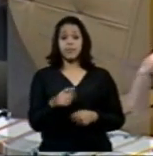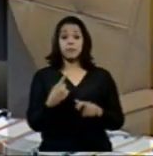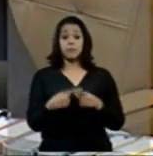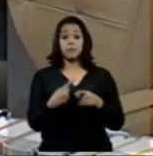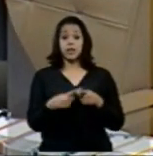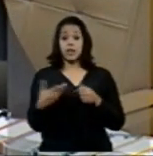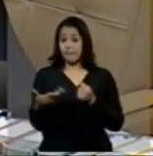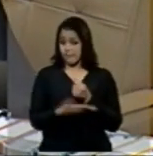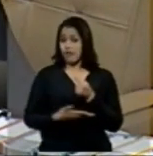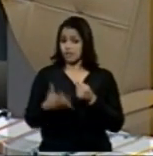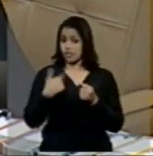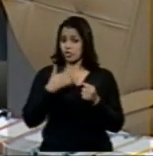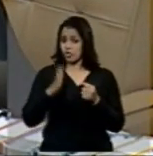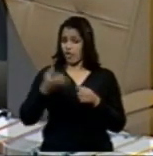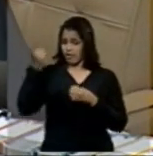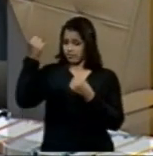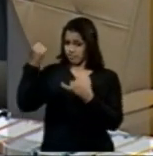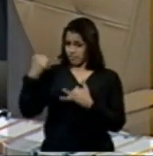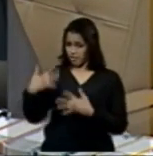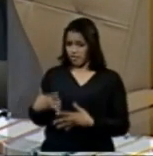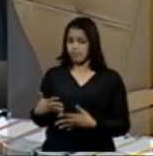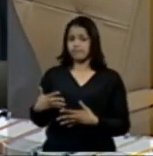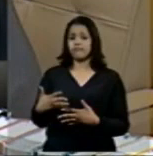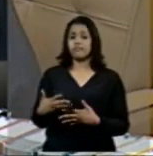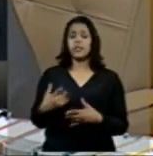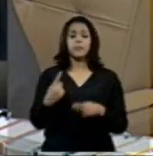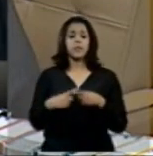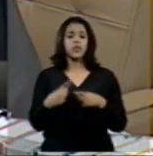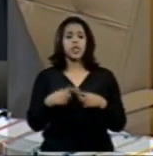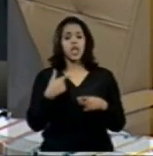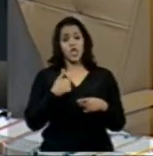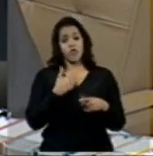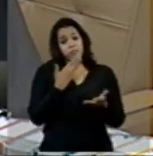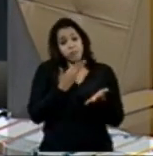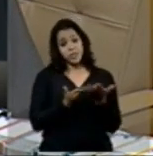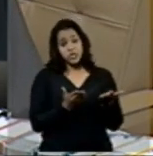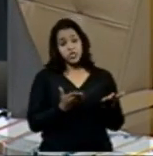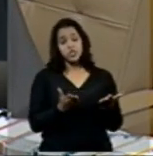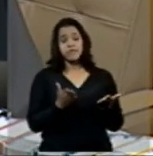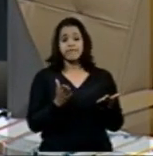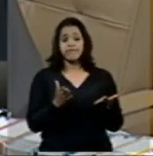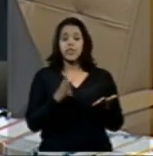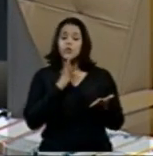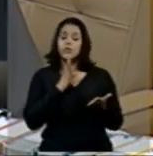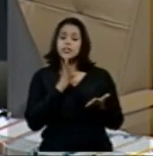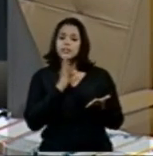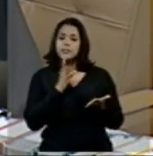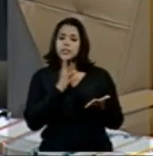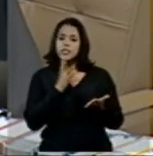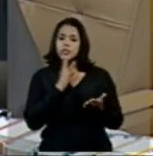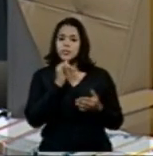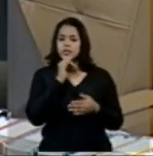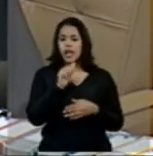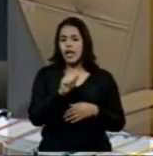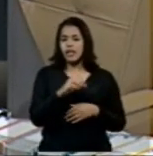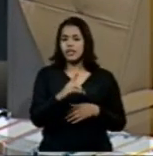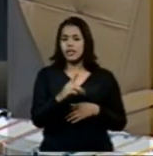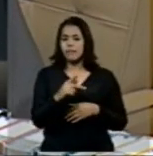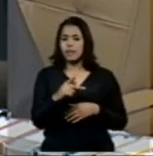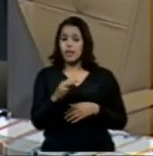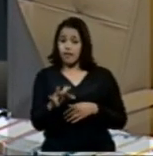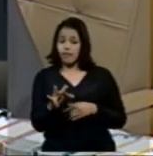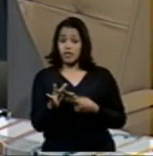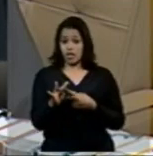pela fundamentação que expendi, uma vez vencida quanto ao conhecimento no que tange à ADPF,